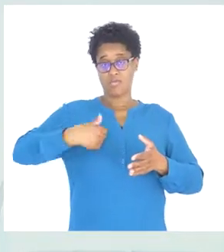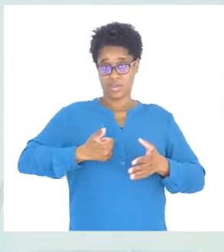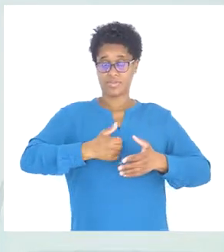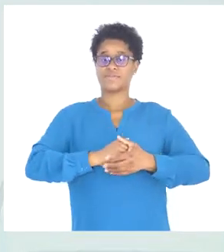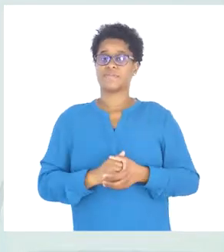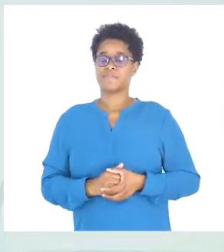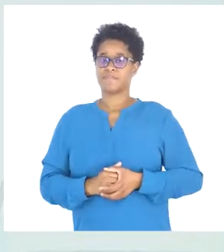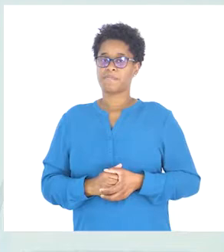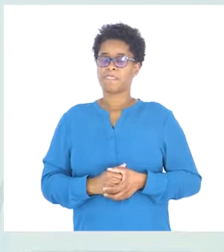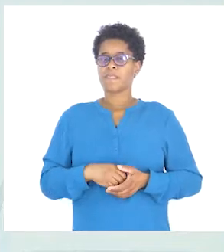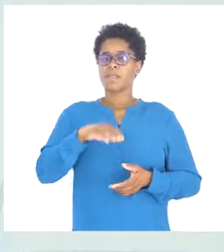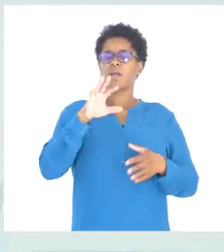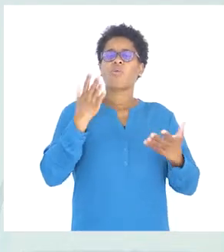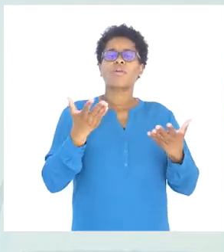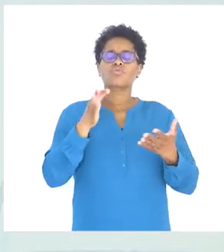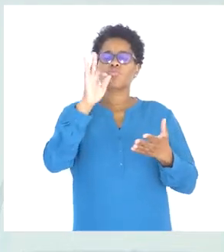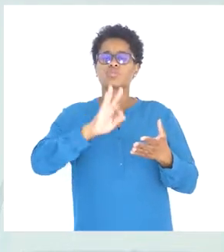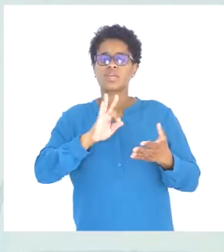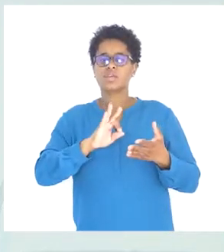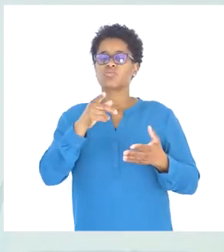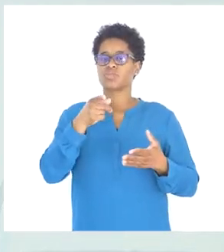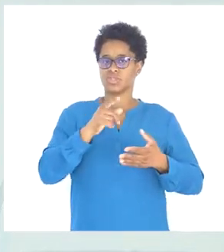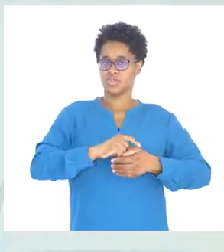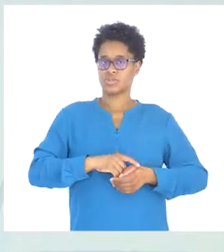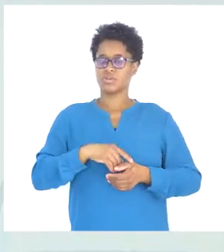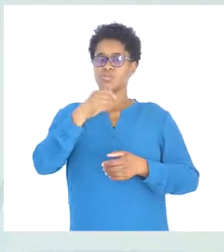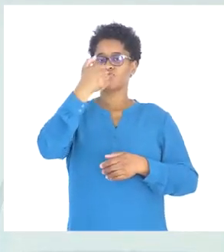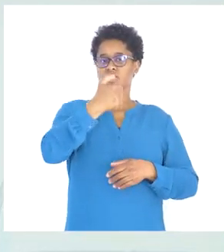Verde. São 4%? Isso,